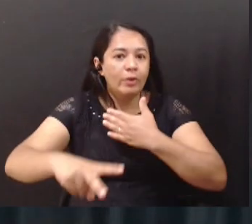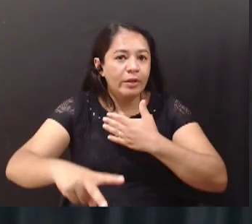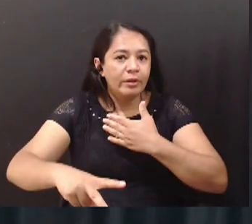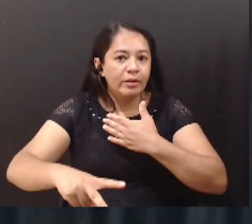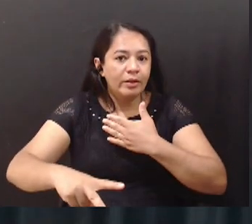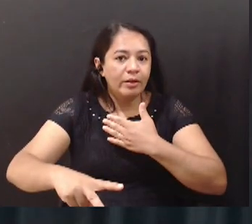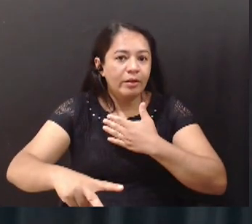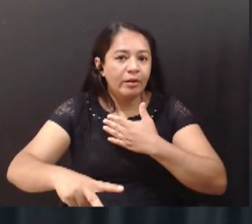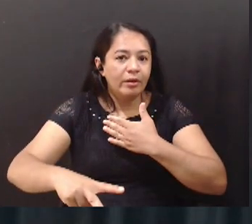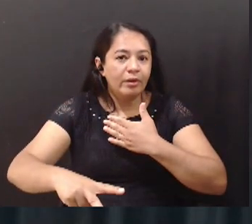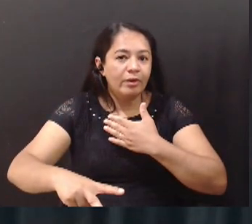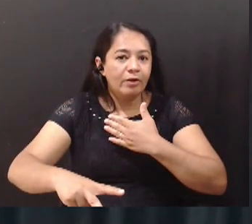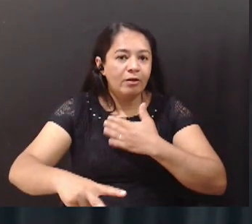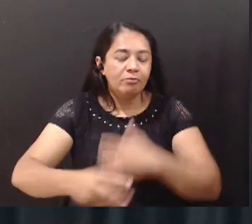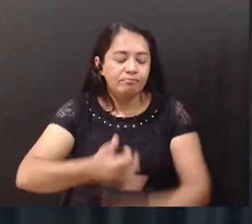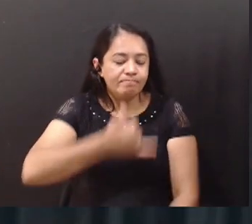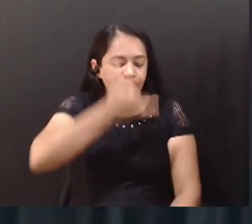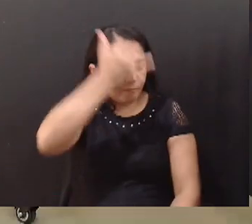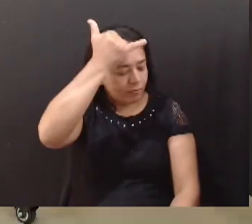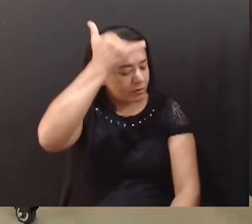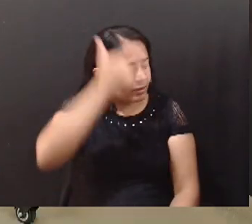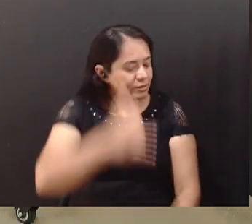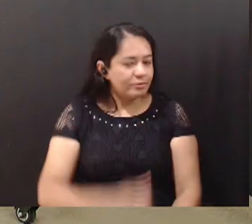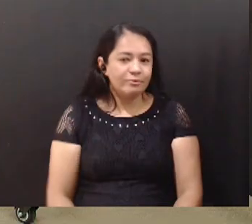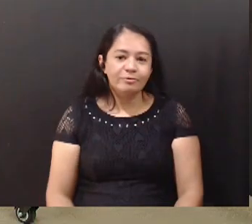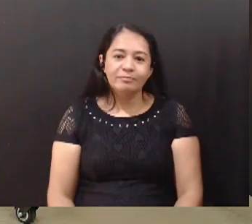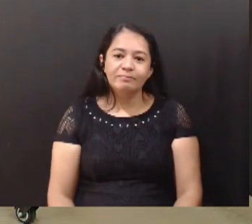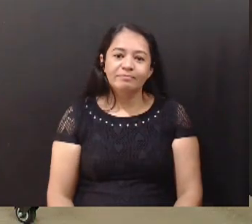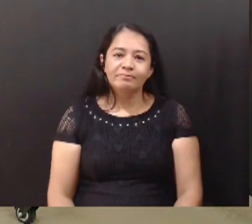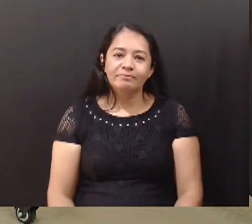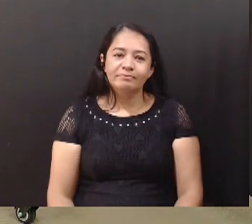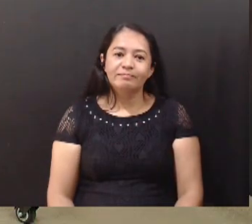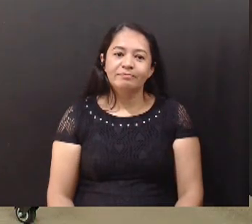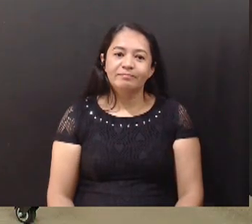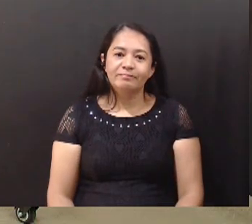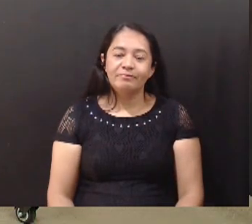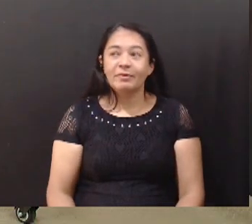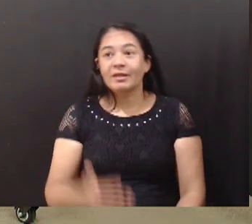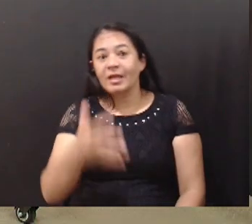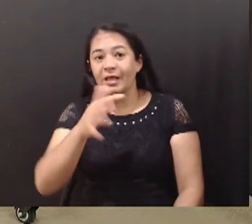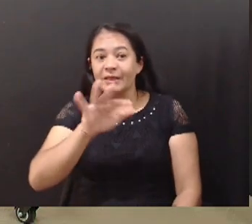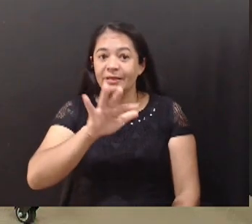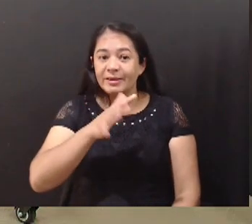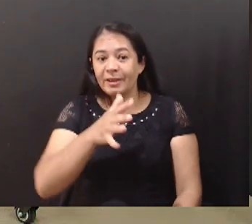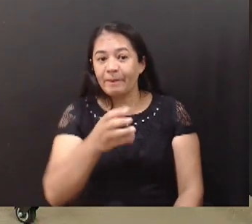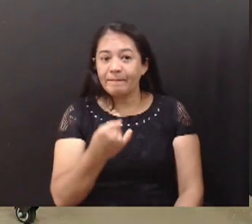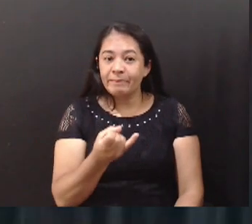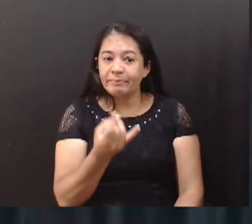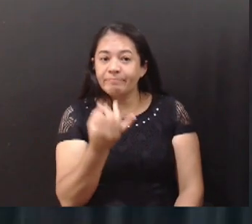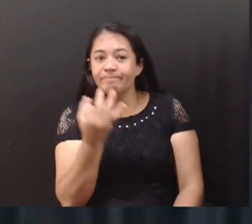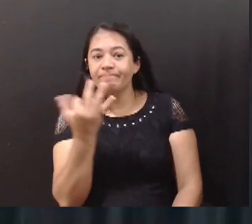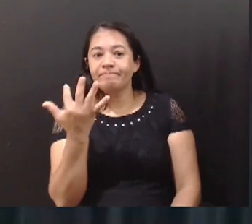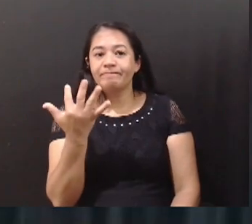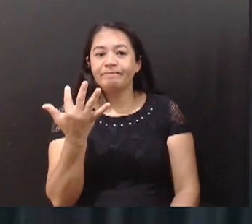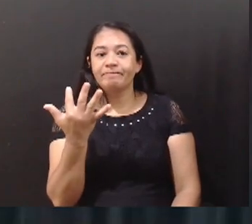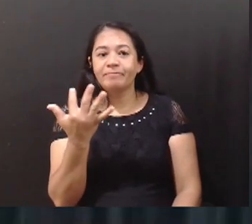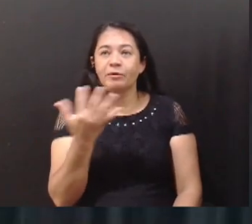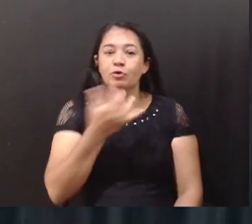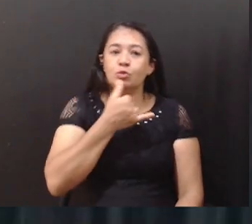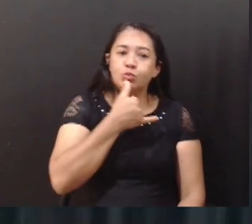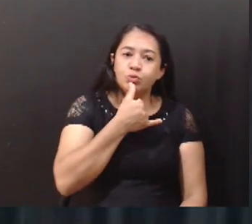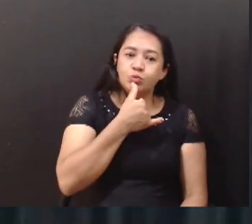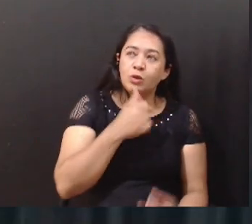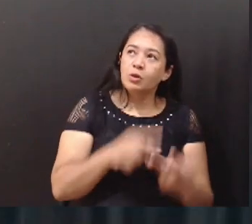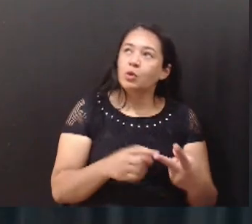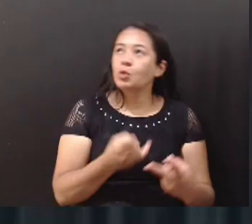frustração. Raiva com tristeza. Uau, frustração. Ou mágoa, vai depender da dosagem ali, quanto de tristeza e quanto de raiva que a gente tem.